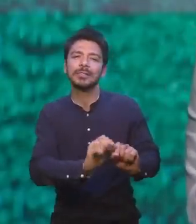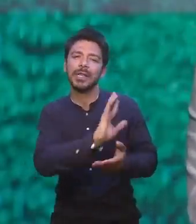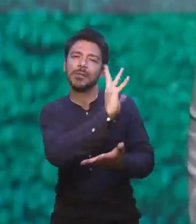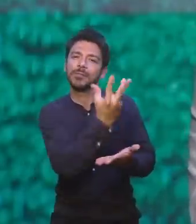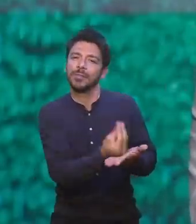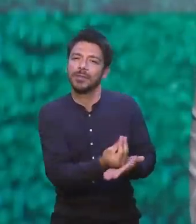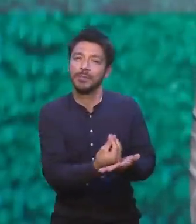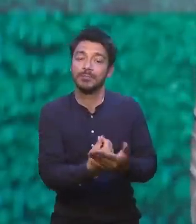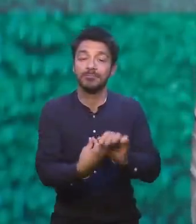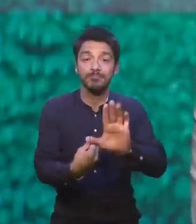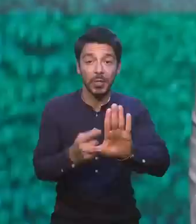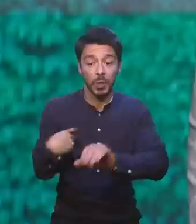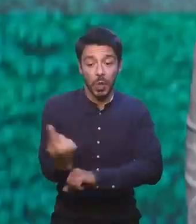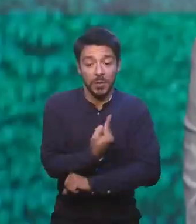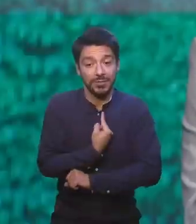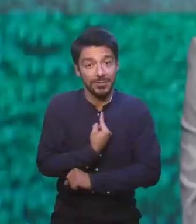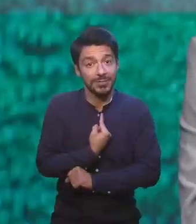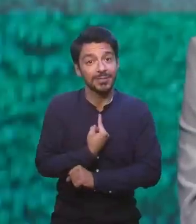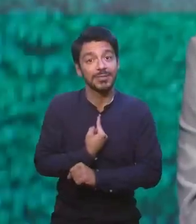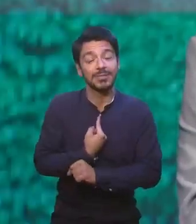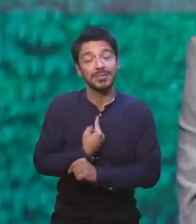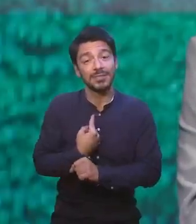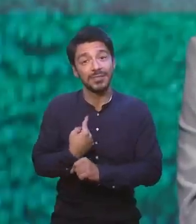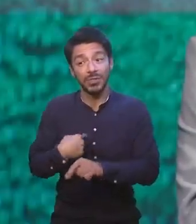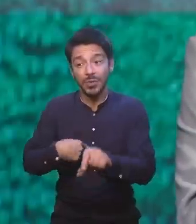mais saudáveis, conforme Camilo propôs.